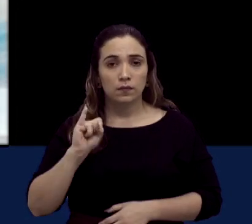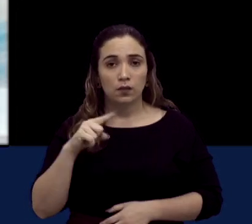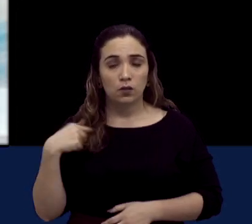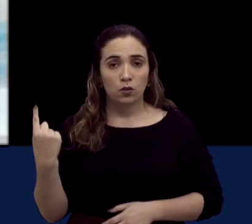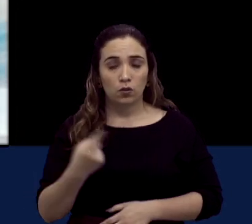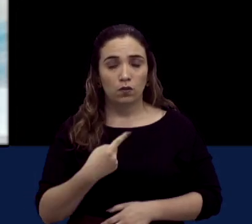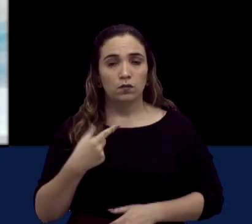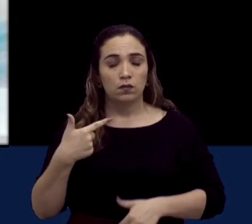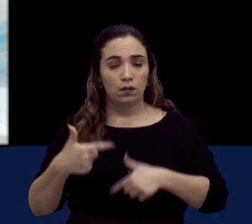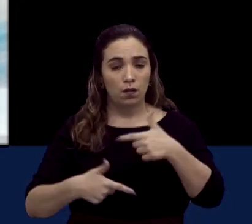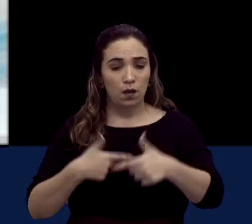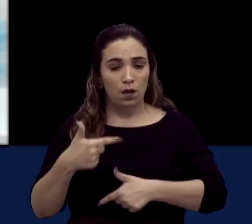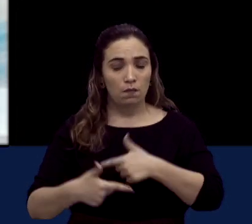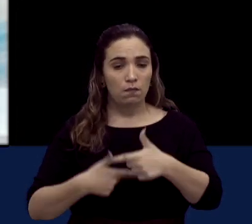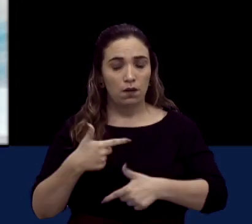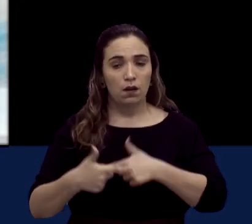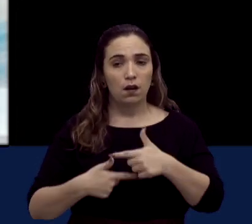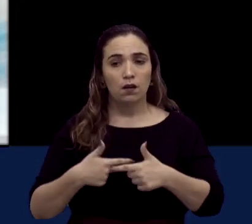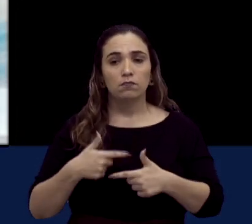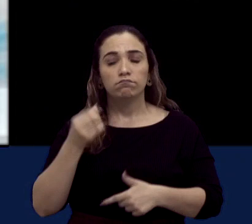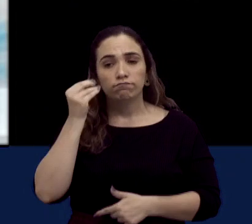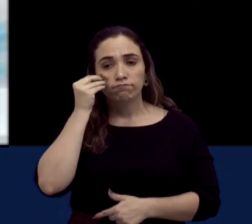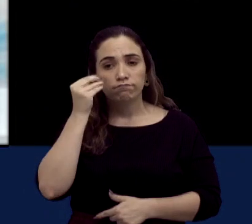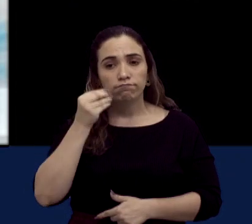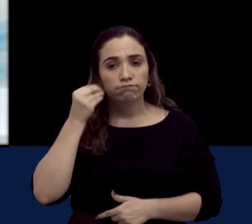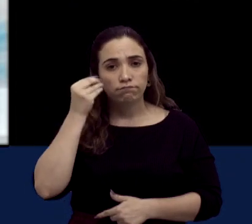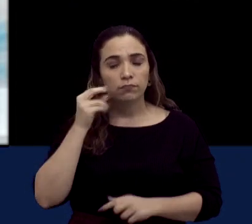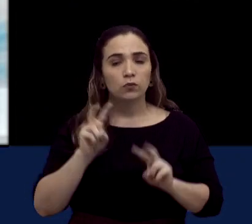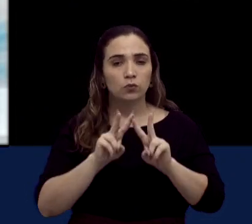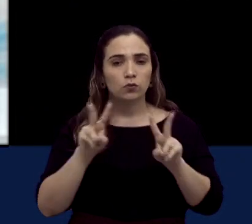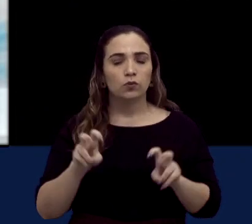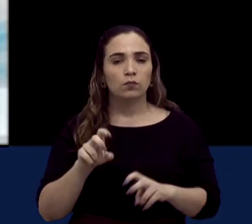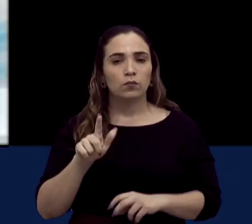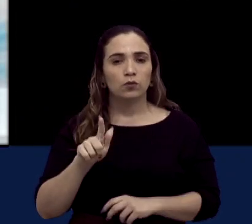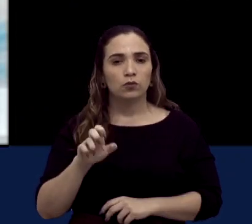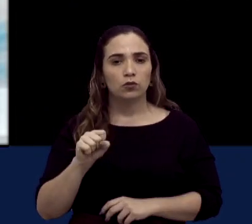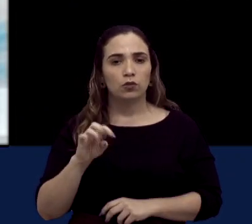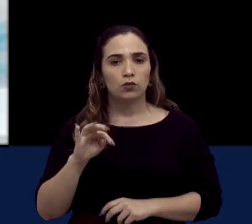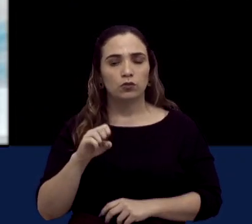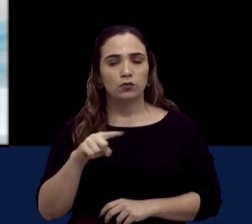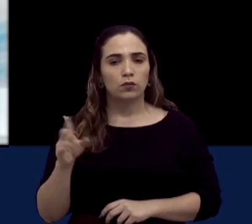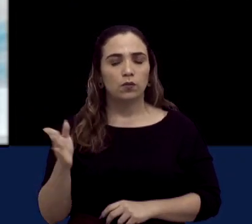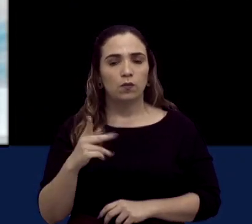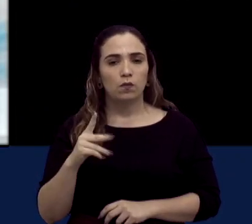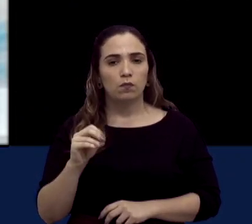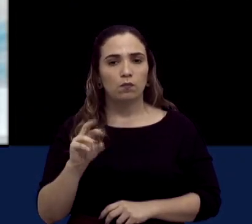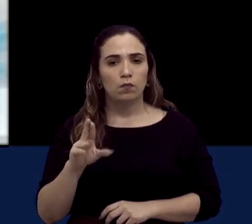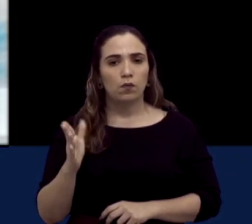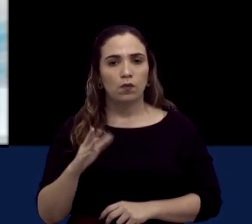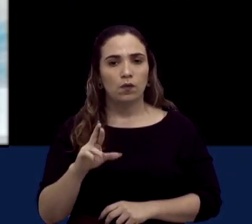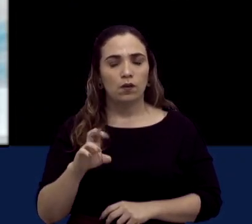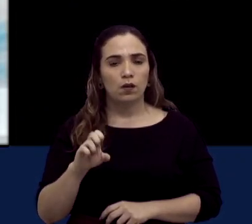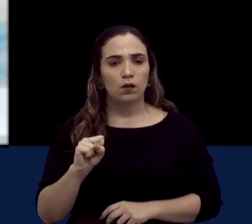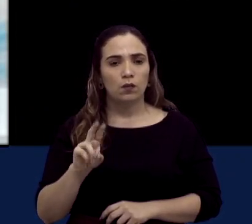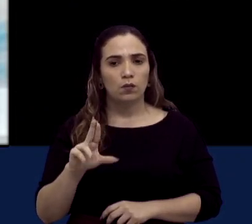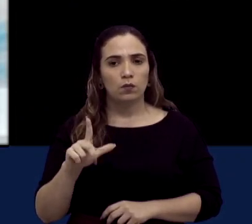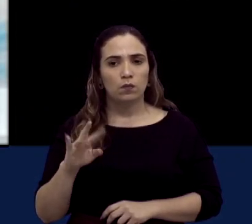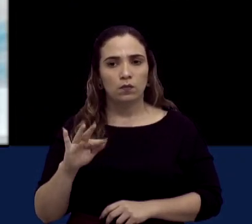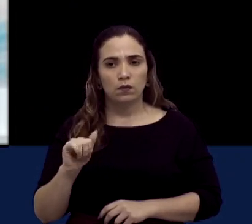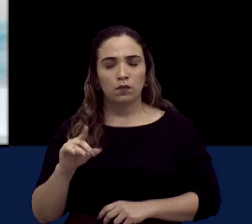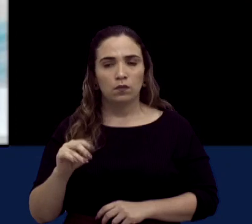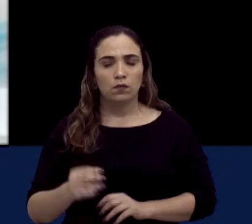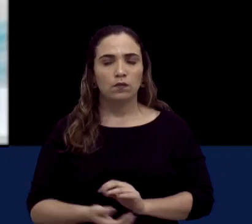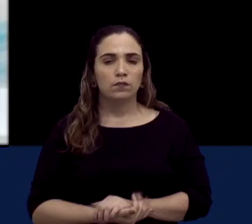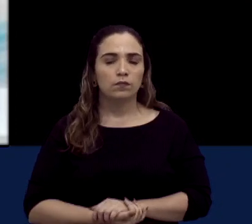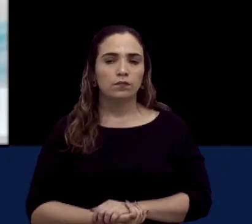né? Se a gente hoje pratica a gestão por resultado no nosso dia a dia. E aí eu cito alguns exemplos,